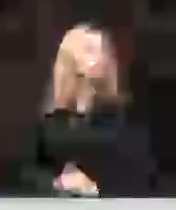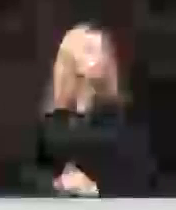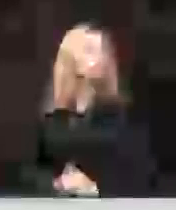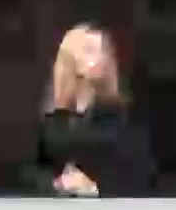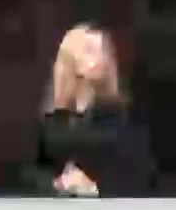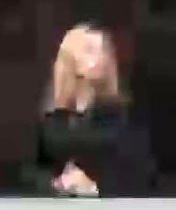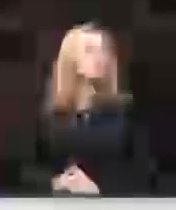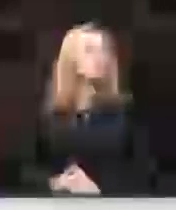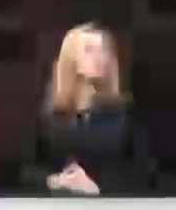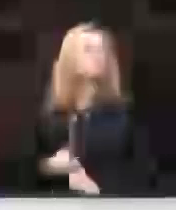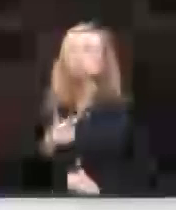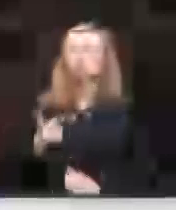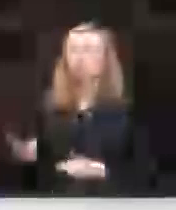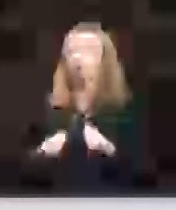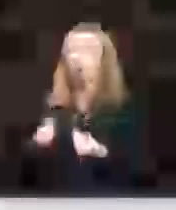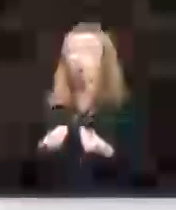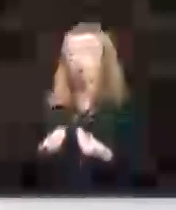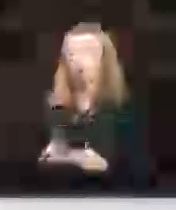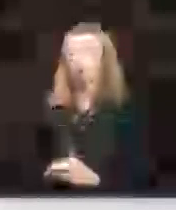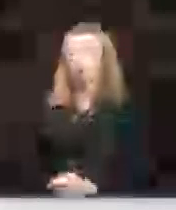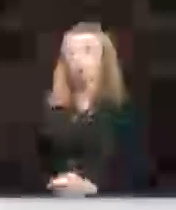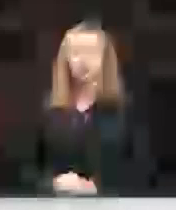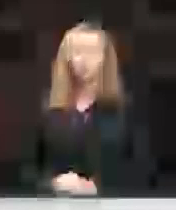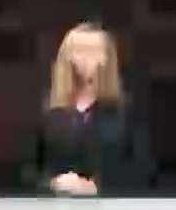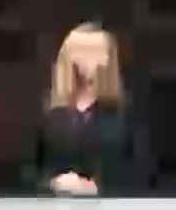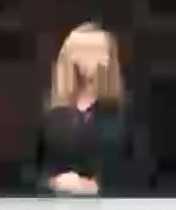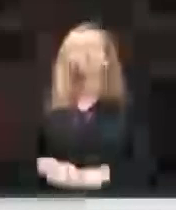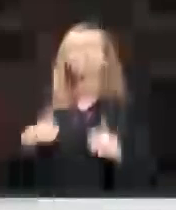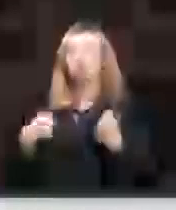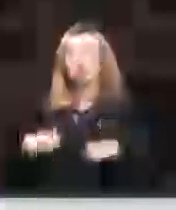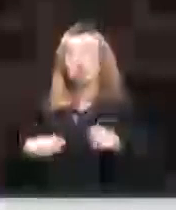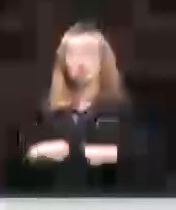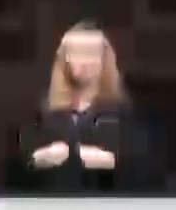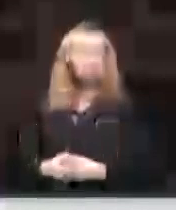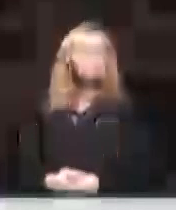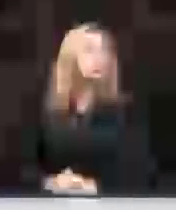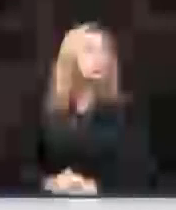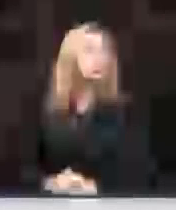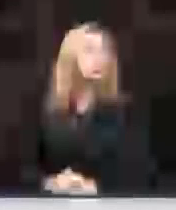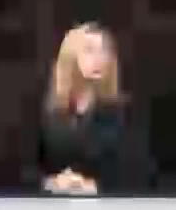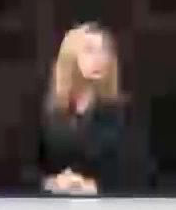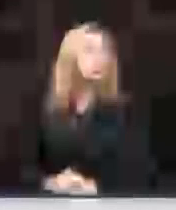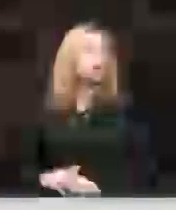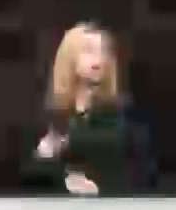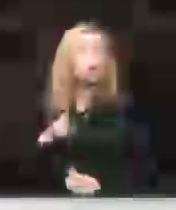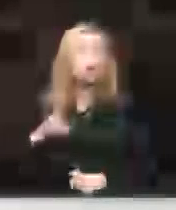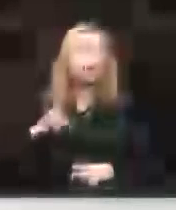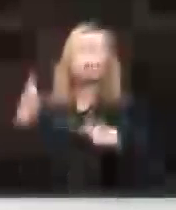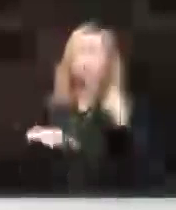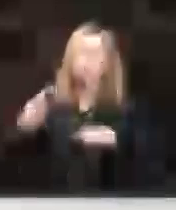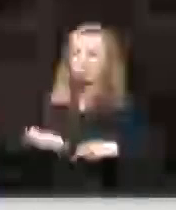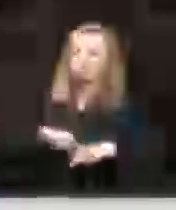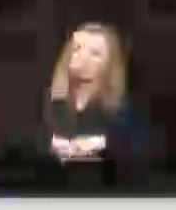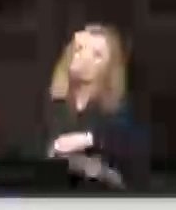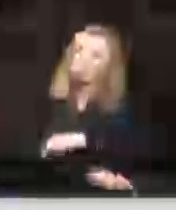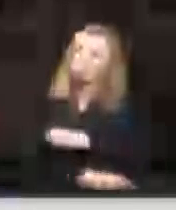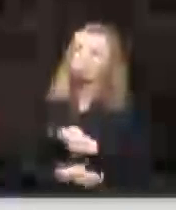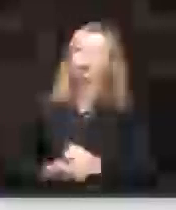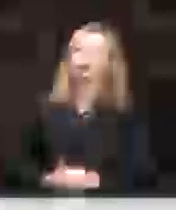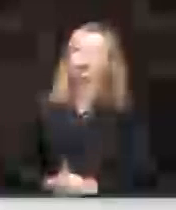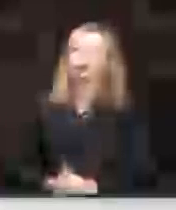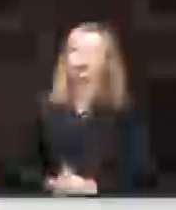Não existe possibilidade. É preciso, portanto, que haja um debate aprofundado